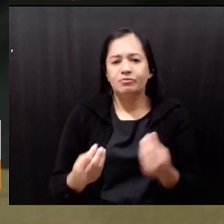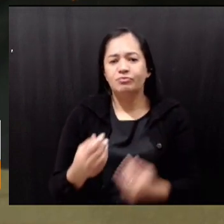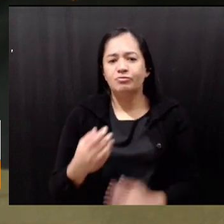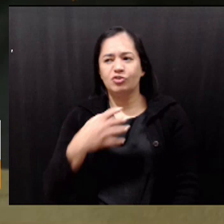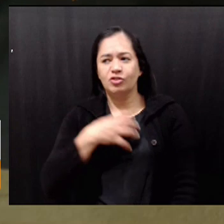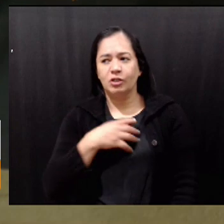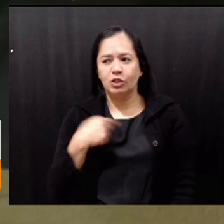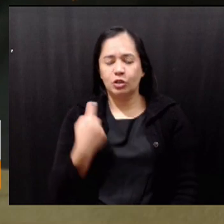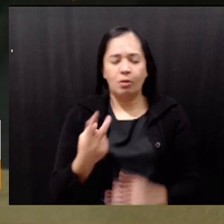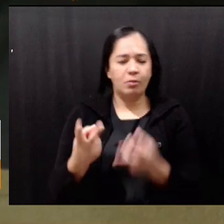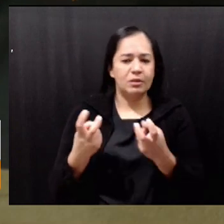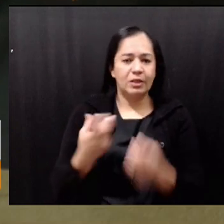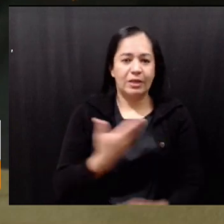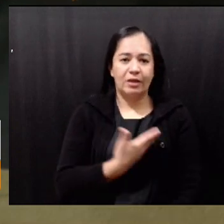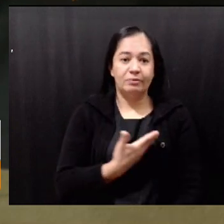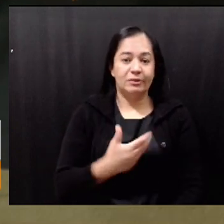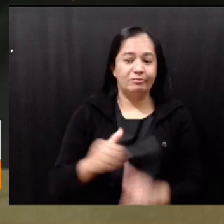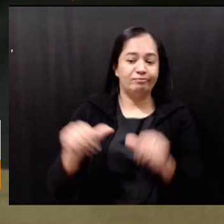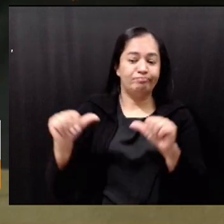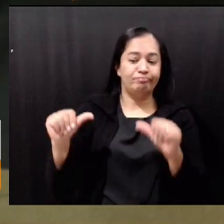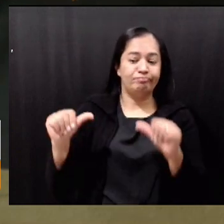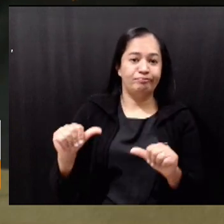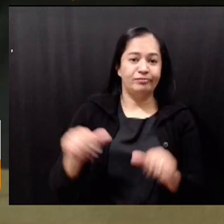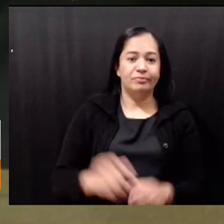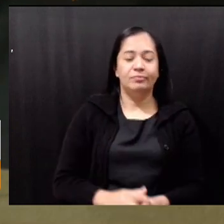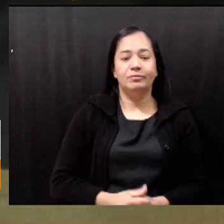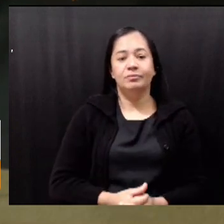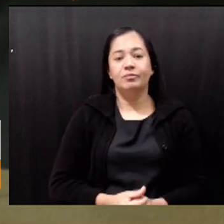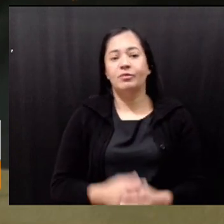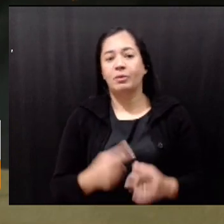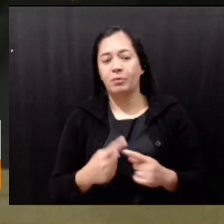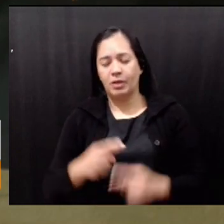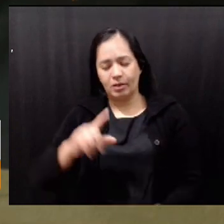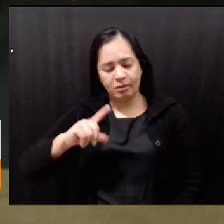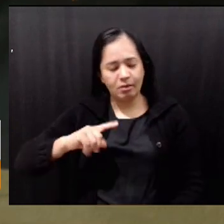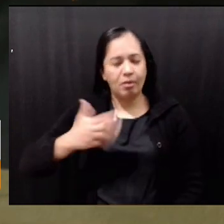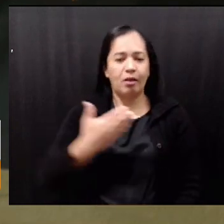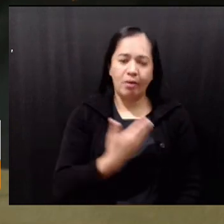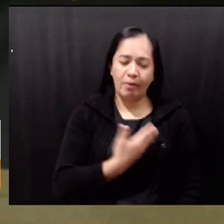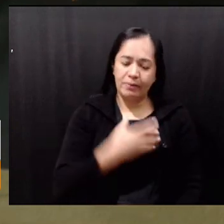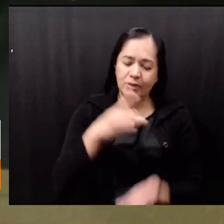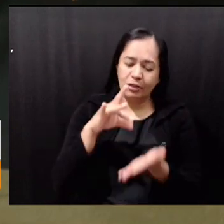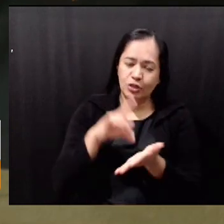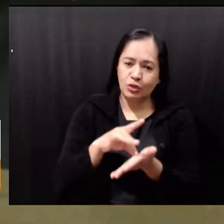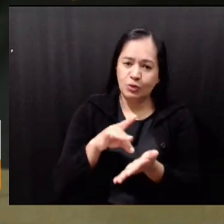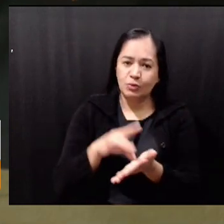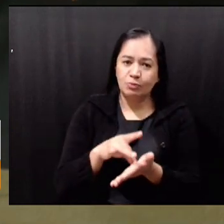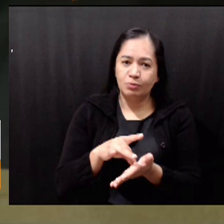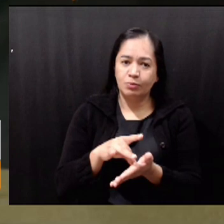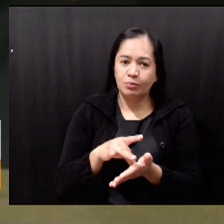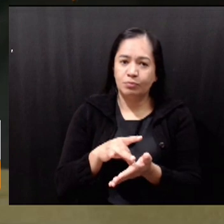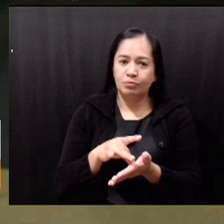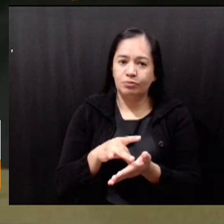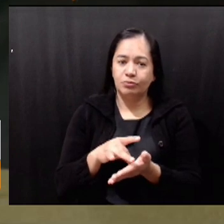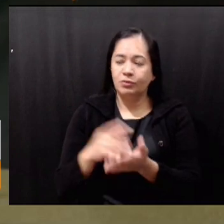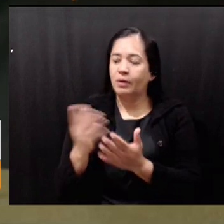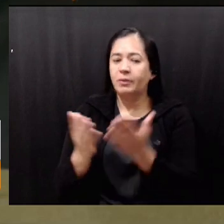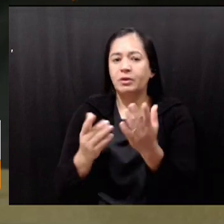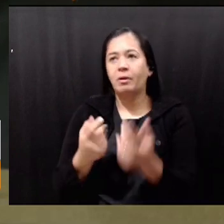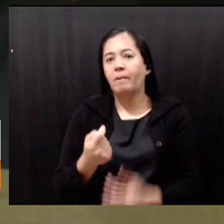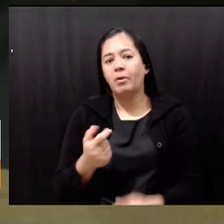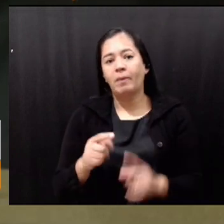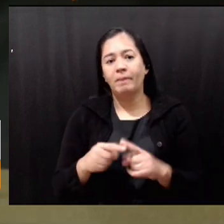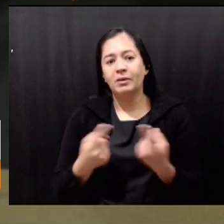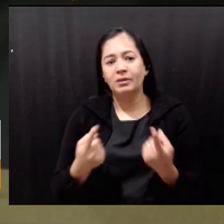são sinais de uma amizade verdadeira, uma amizade de baixa manutenção, não digo, porque a gente percebe